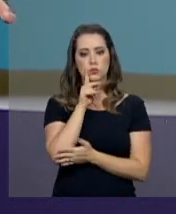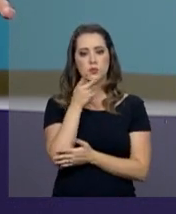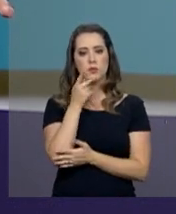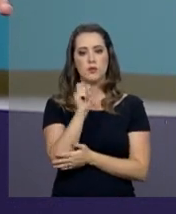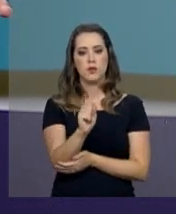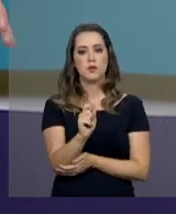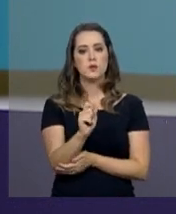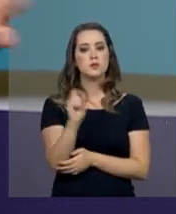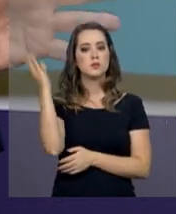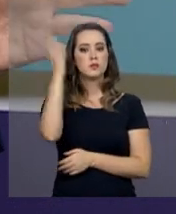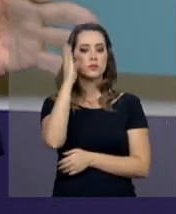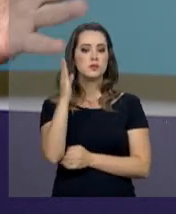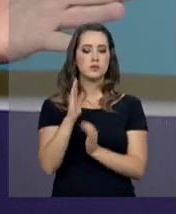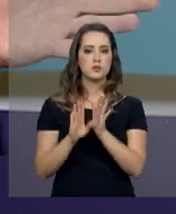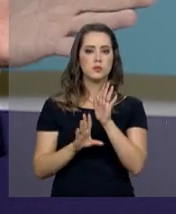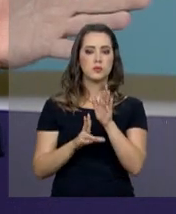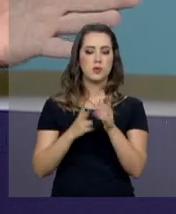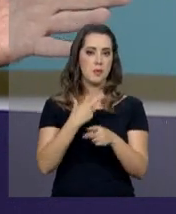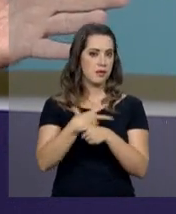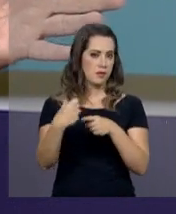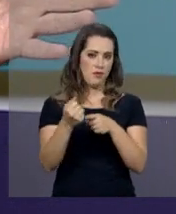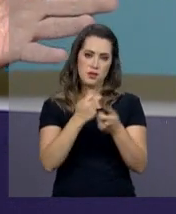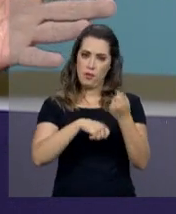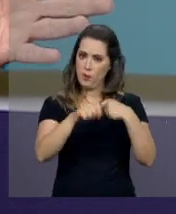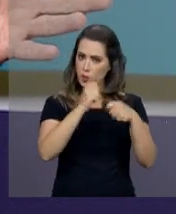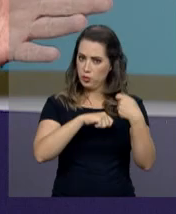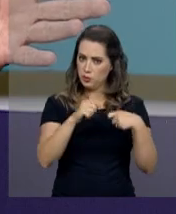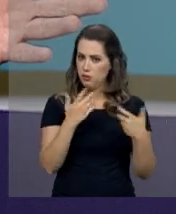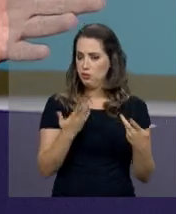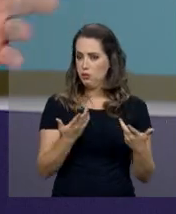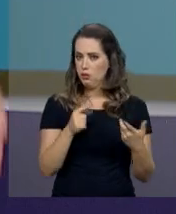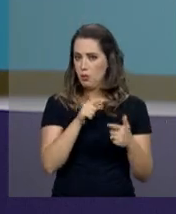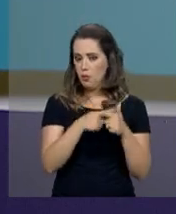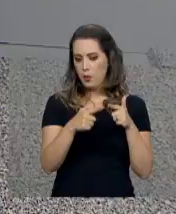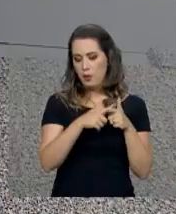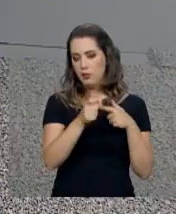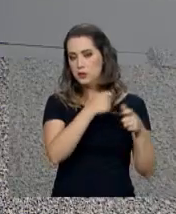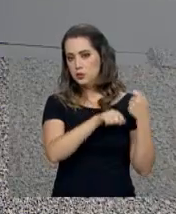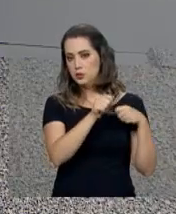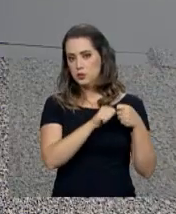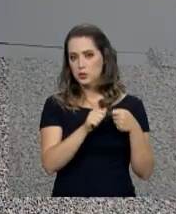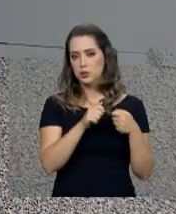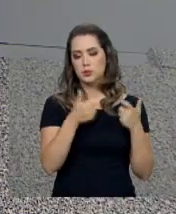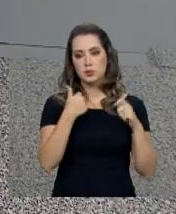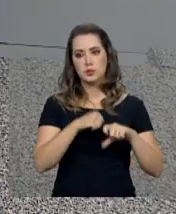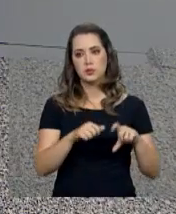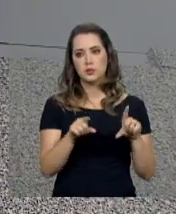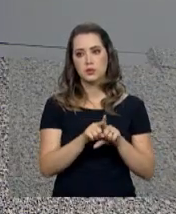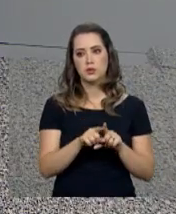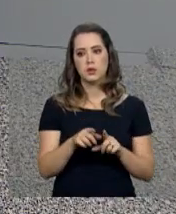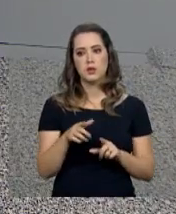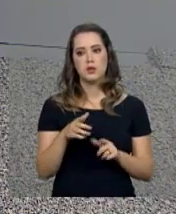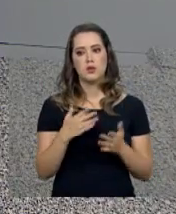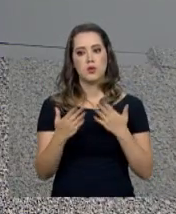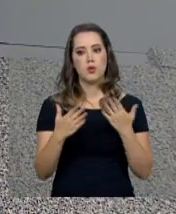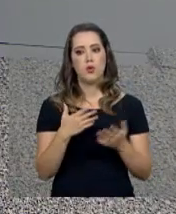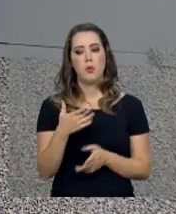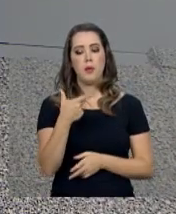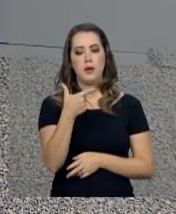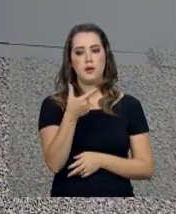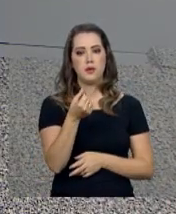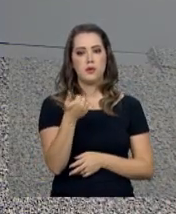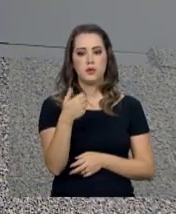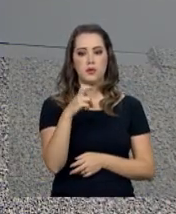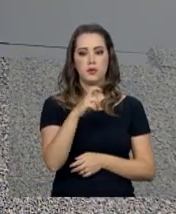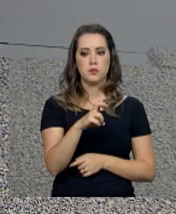brasil ele superou a pior crise econômica da história do país entre 2015 e 2016 o